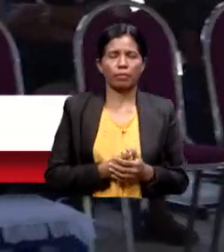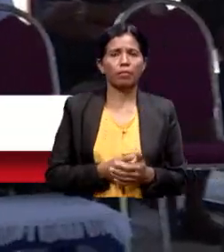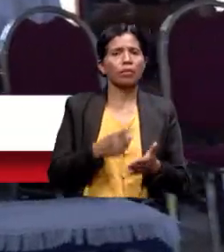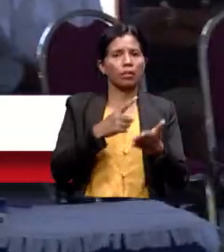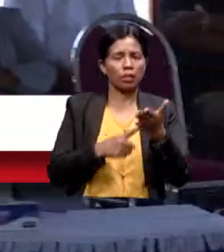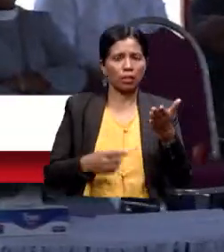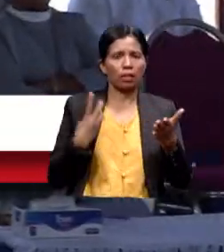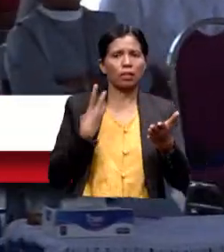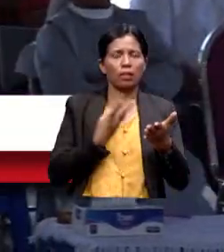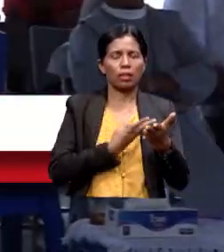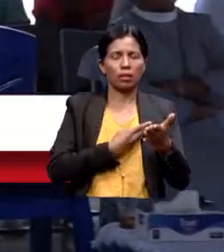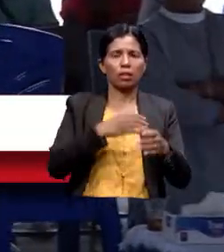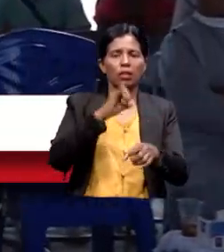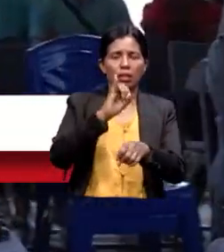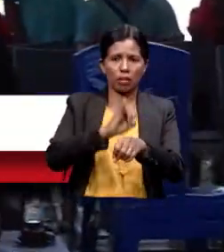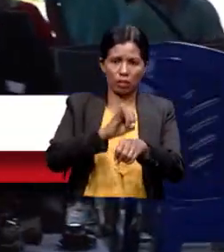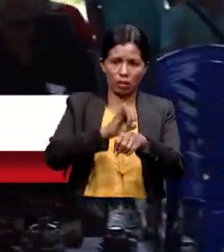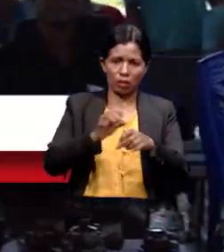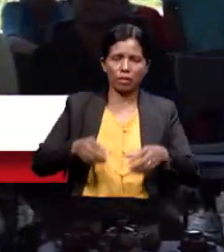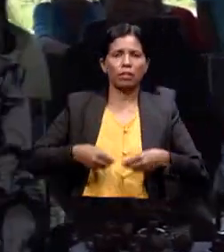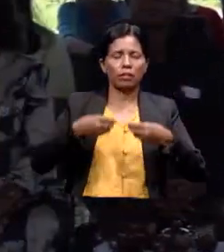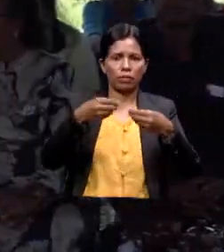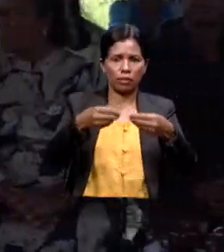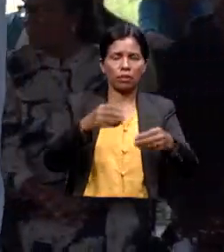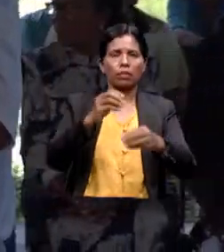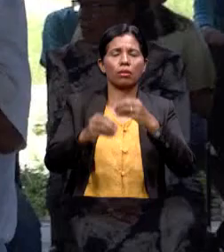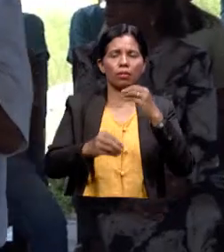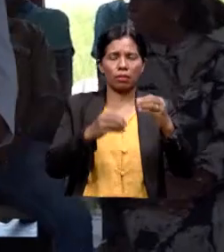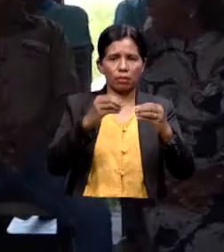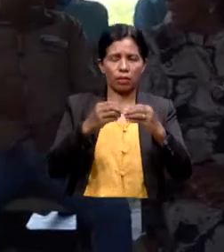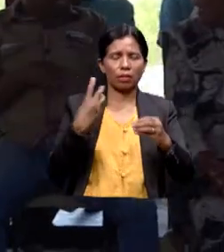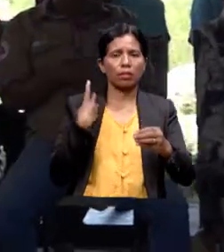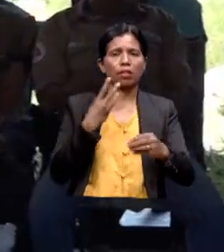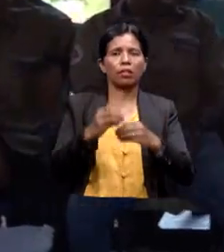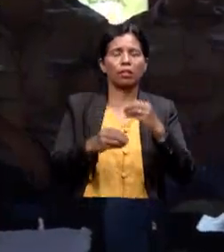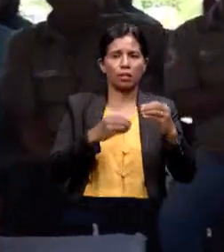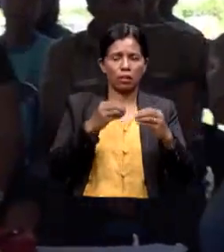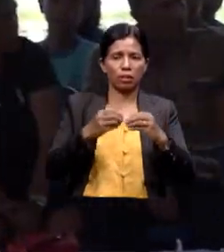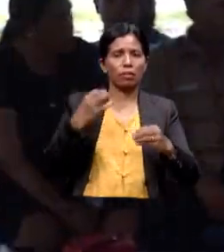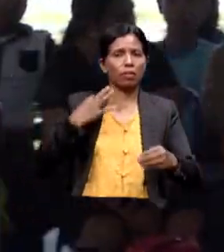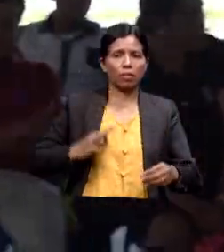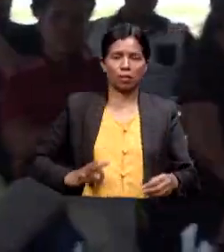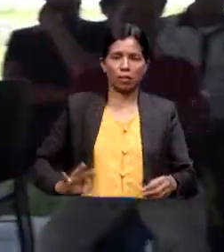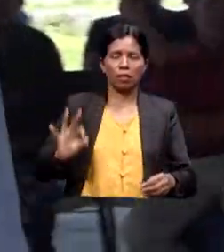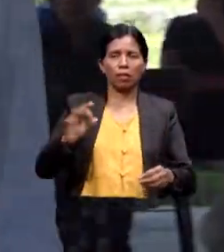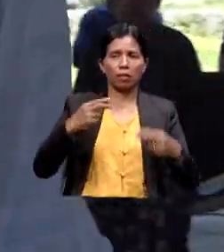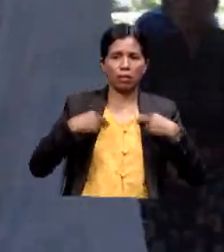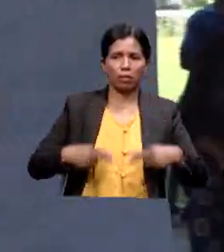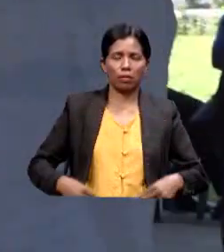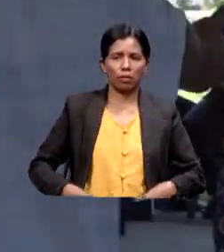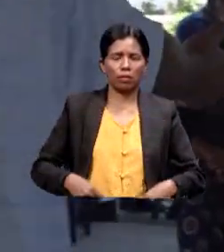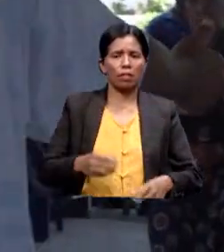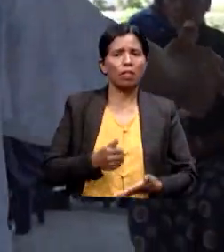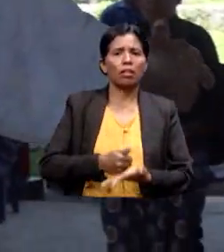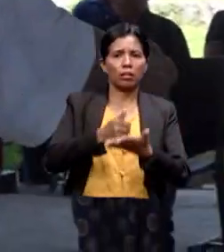Seide Magidin Igreja For. Pela fraternidade humana. Lolo Lima, la bela